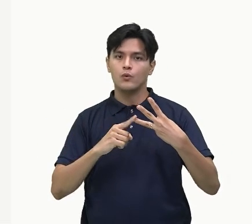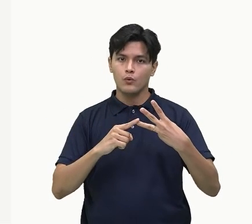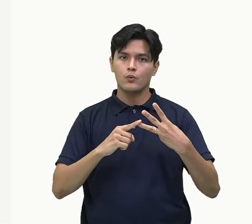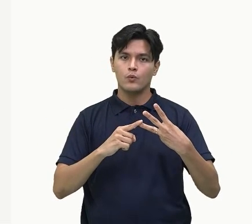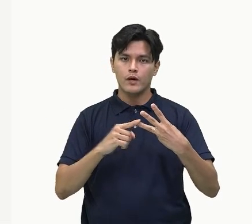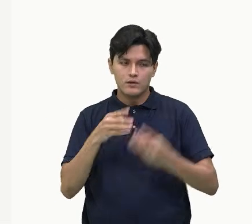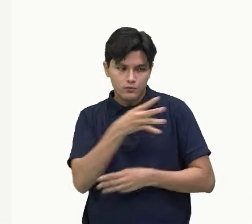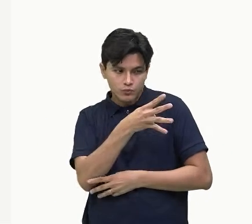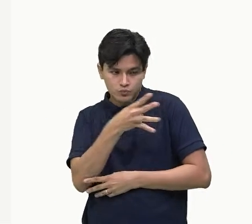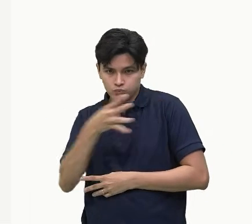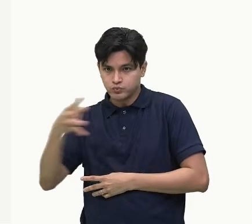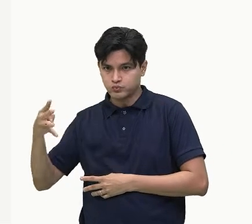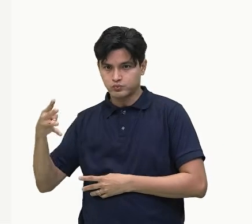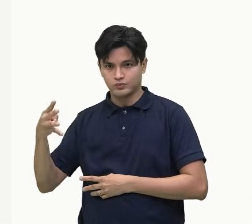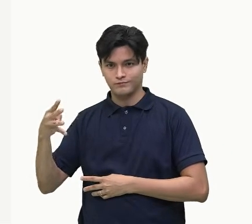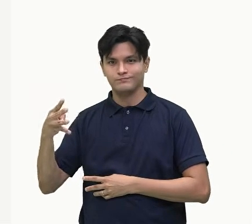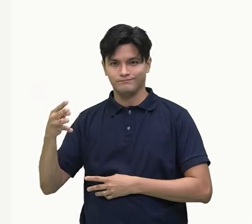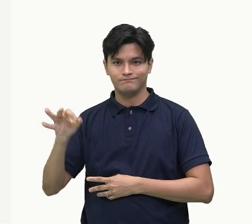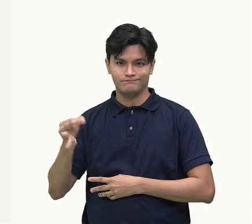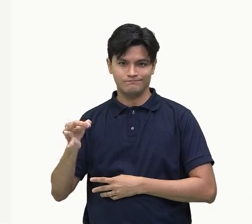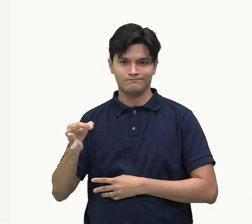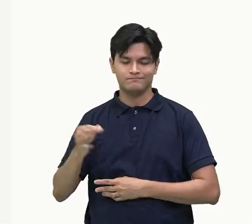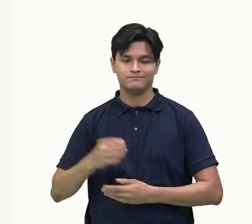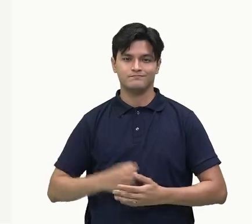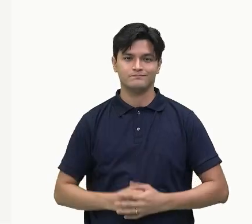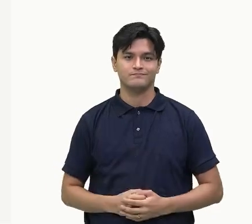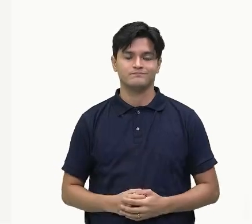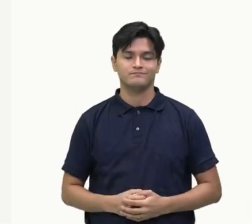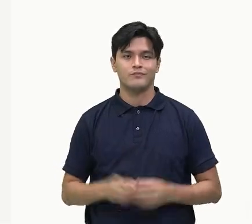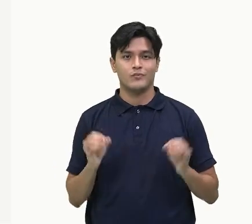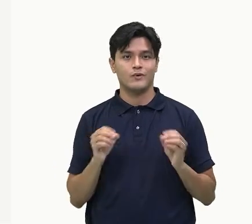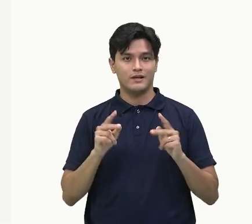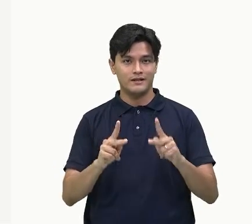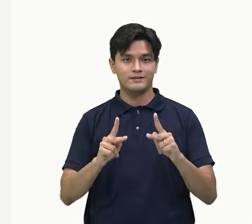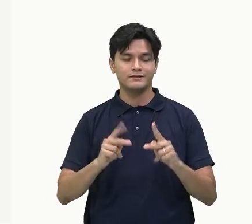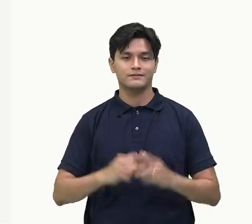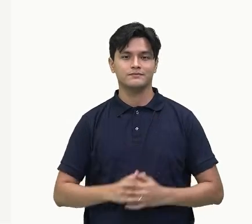um feixe de luz que é paralelo. Ok, pessoal?